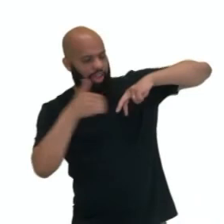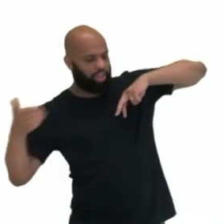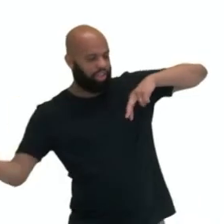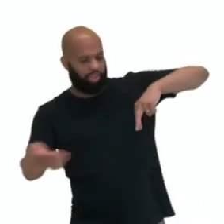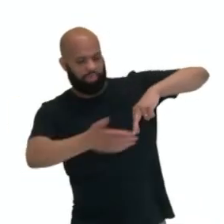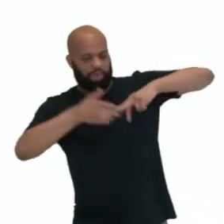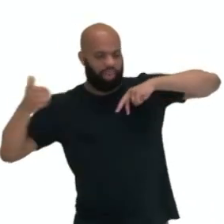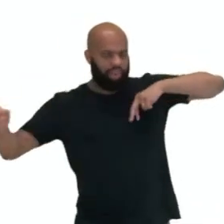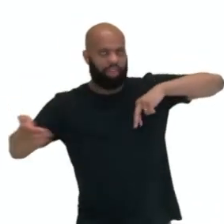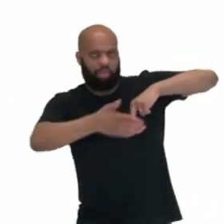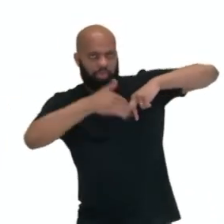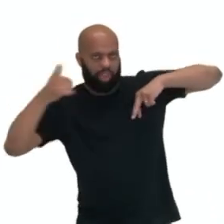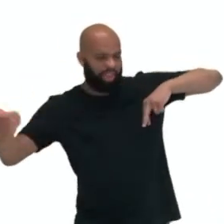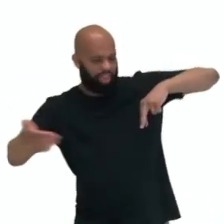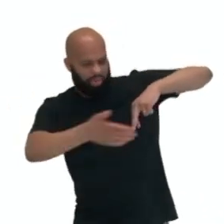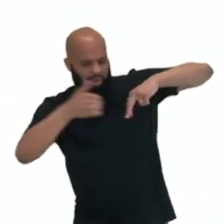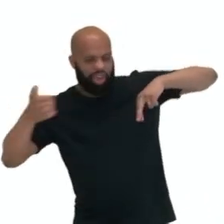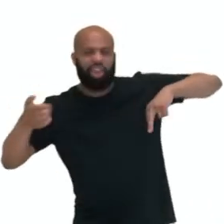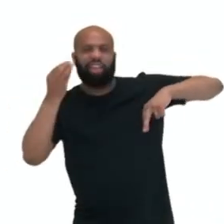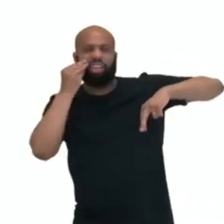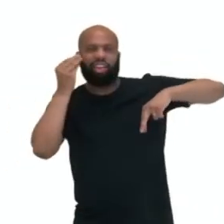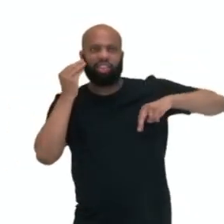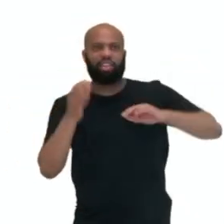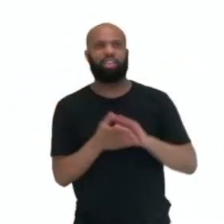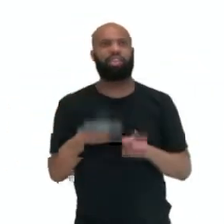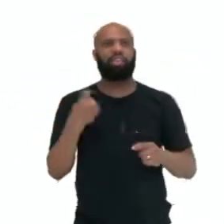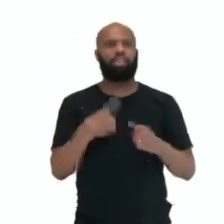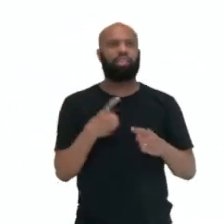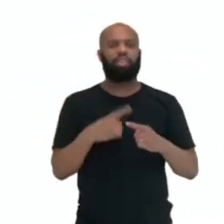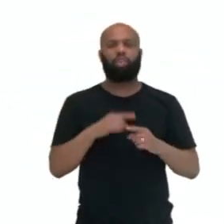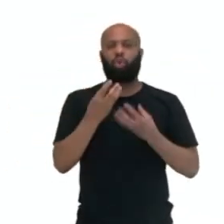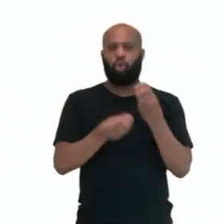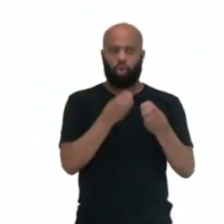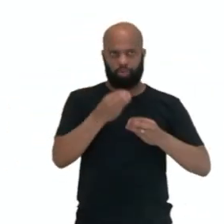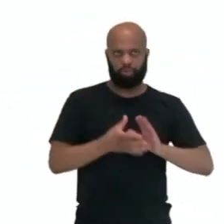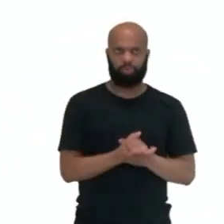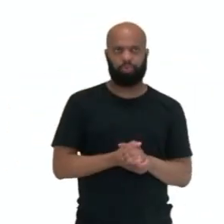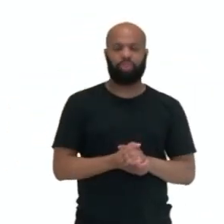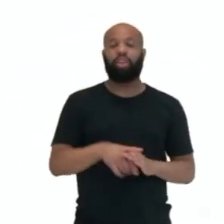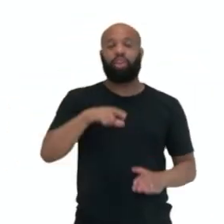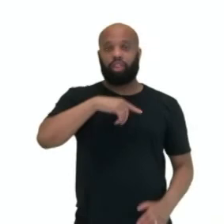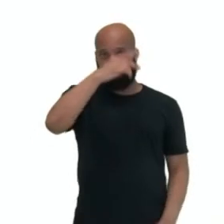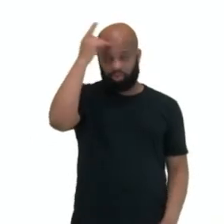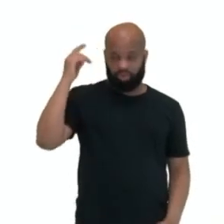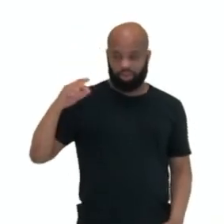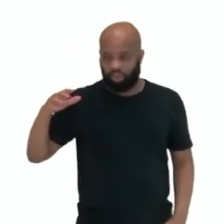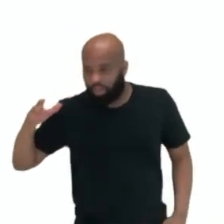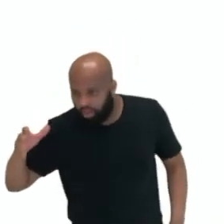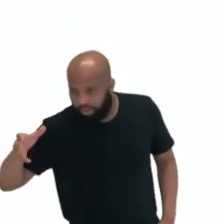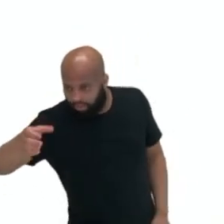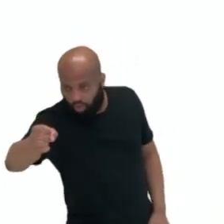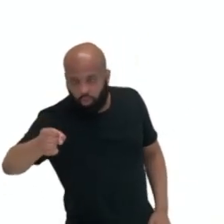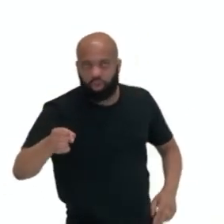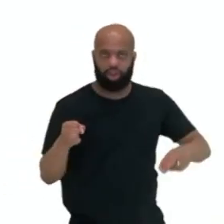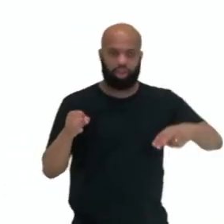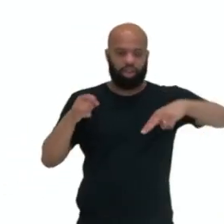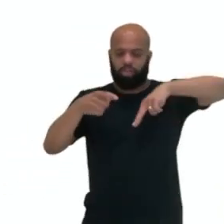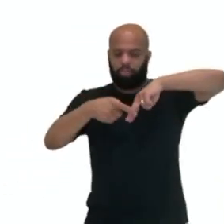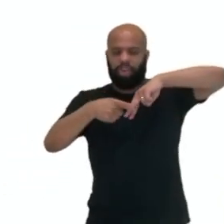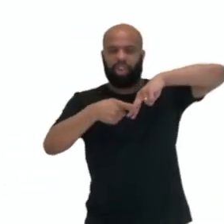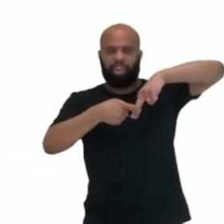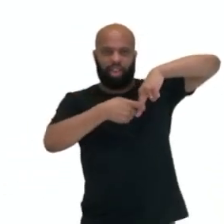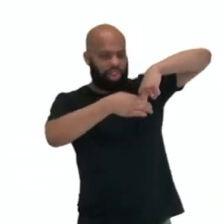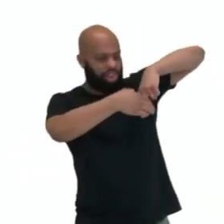bem comum. O atleta se lança, então como que ela é feita? O atleta se lança e segura as pernas do oponente por trás dos